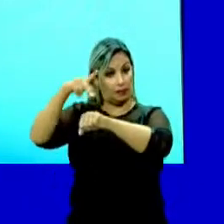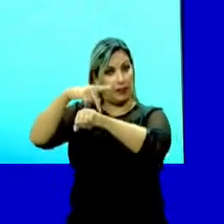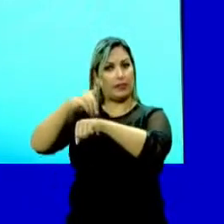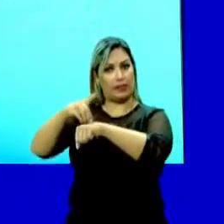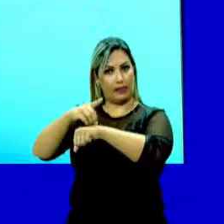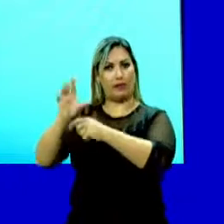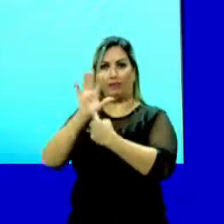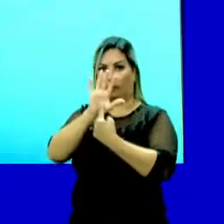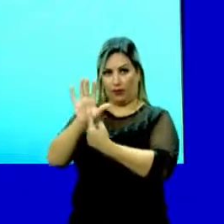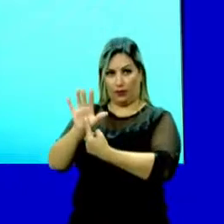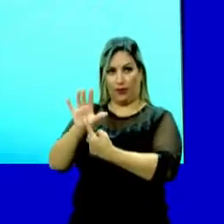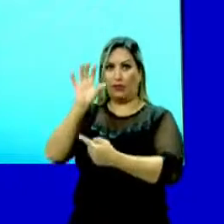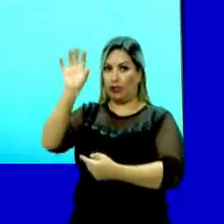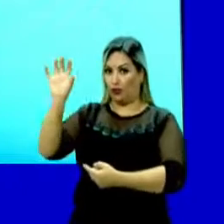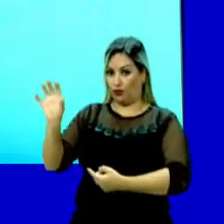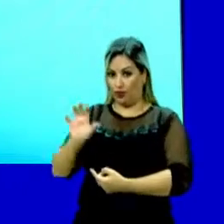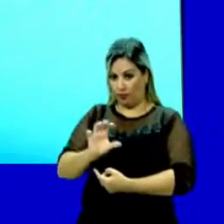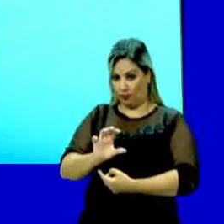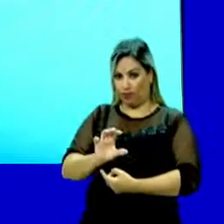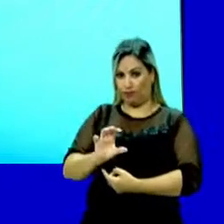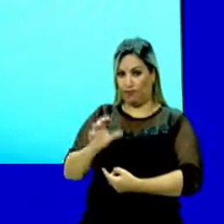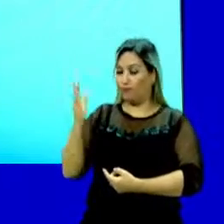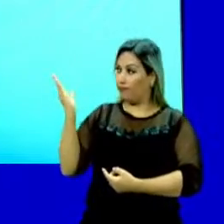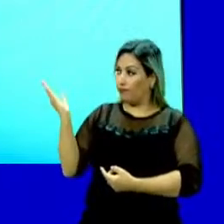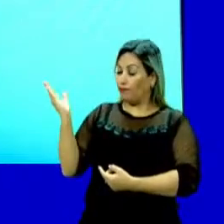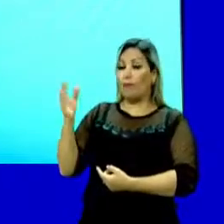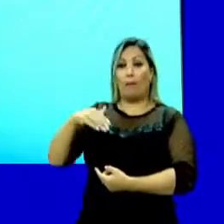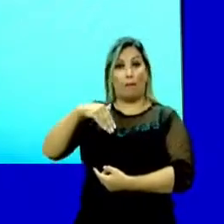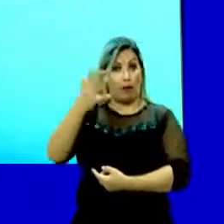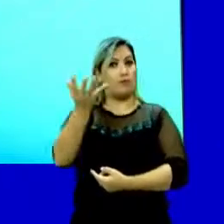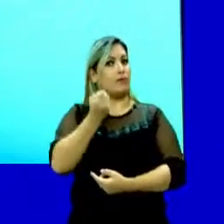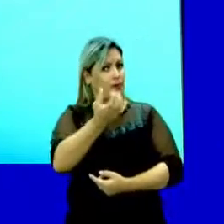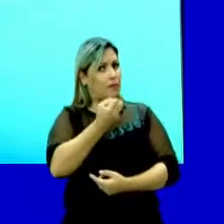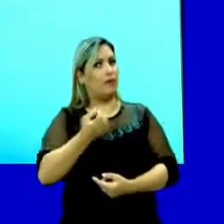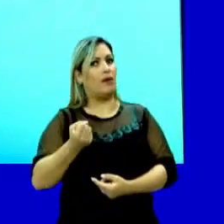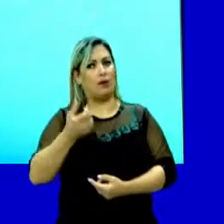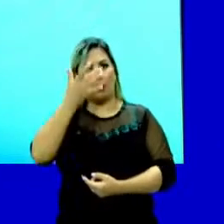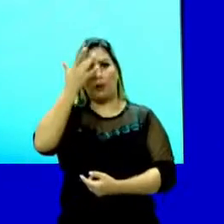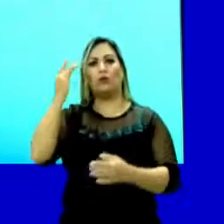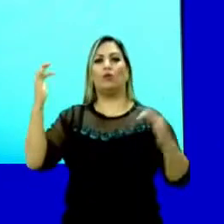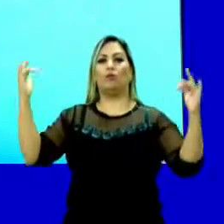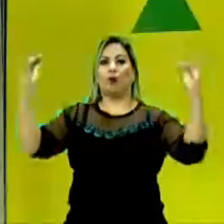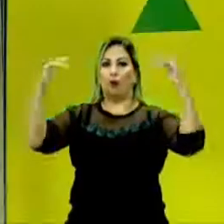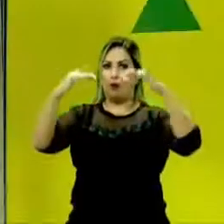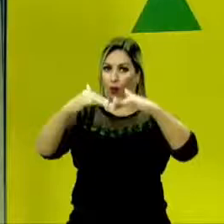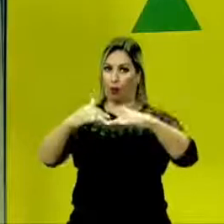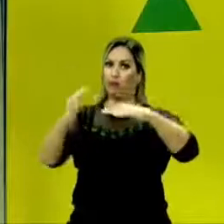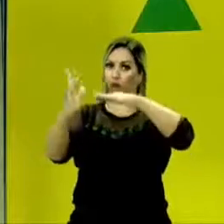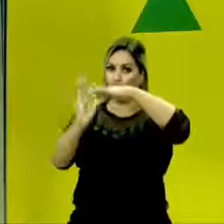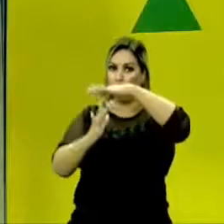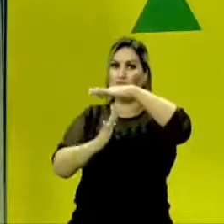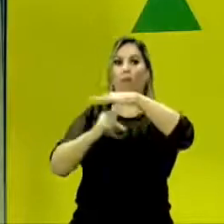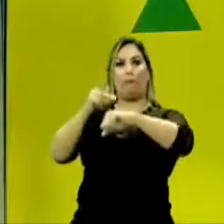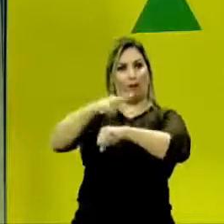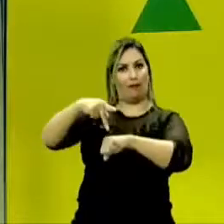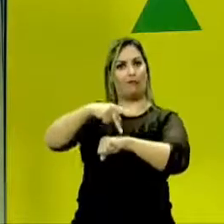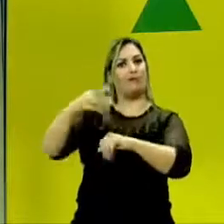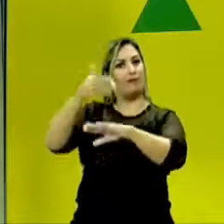que a gente citou aqui, essas regiões que a gente citou, são as que mais receberam imigrantes, né? Então, mais